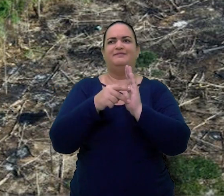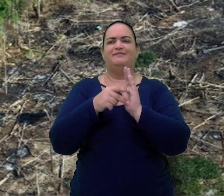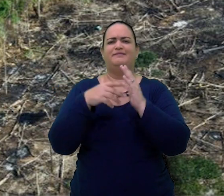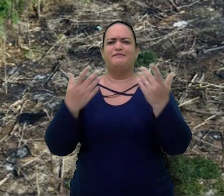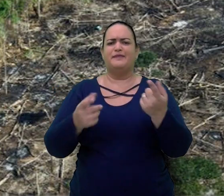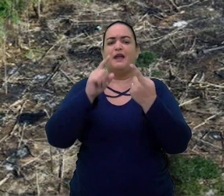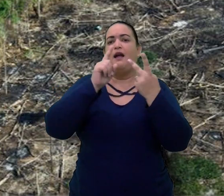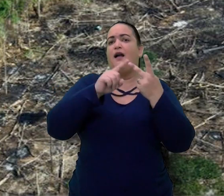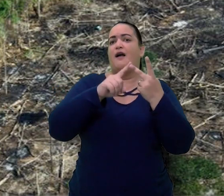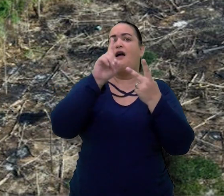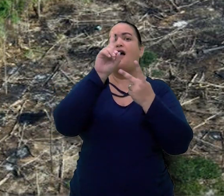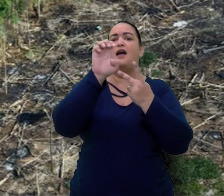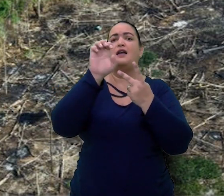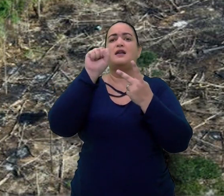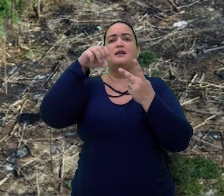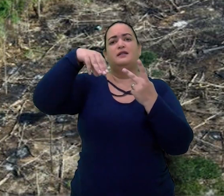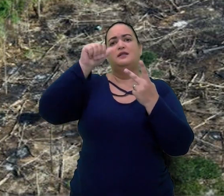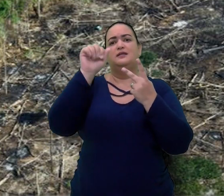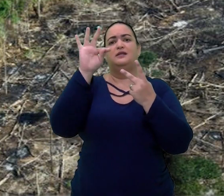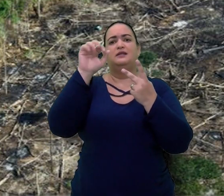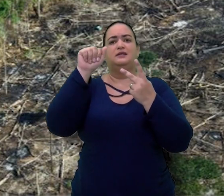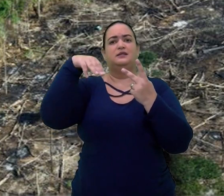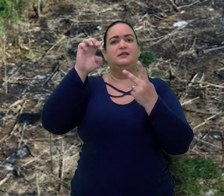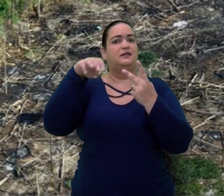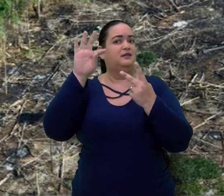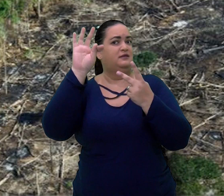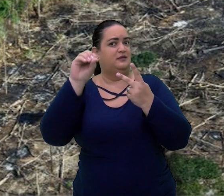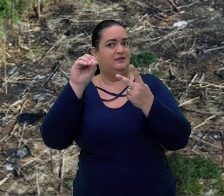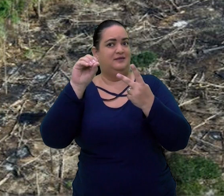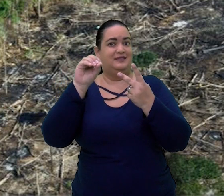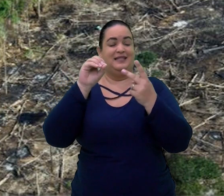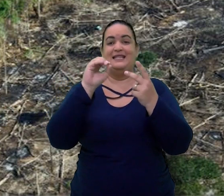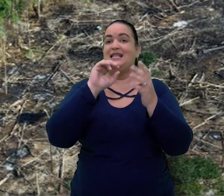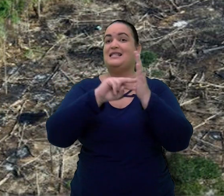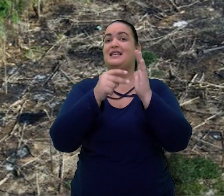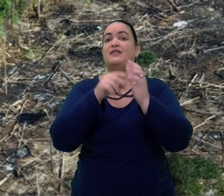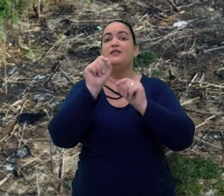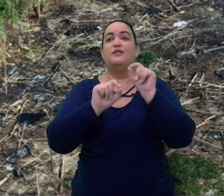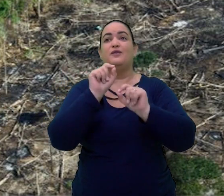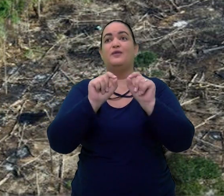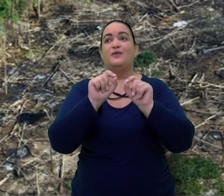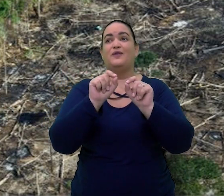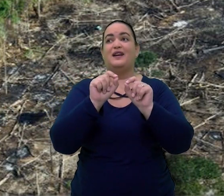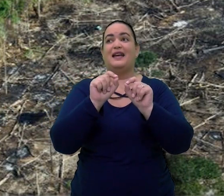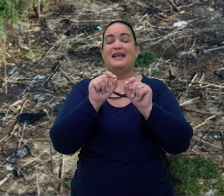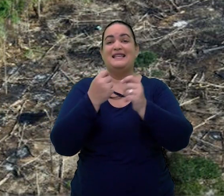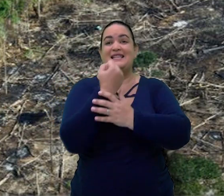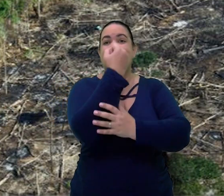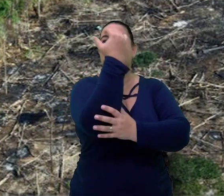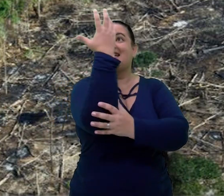palavra desmatamento? Olha só, desmatamento ou desflorestamento refere-se à